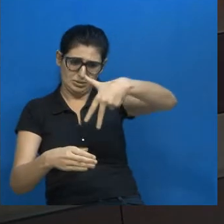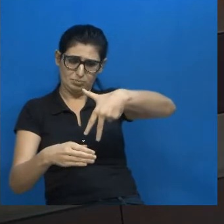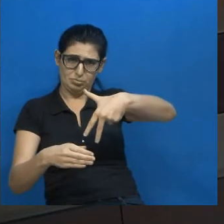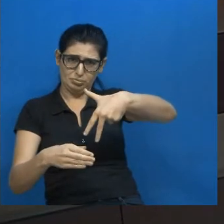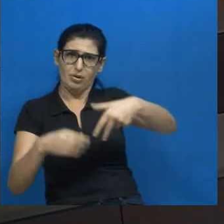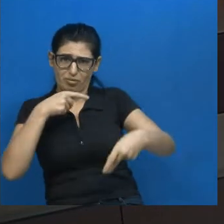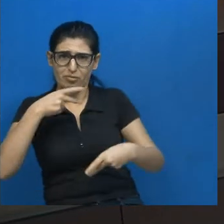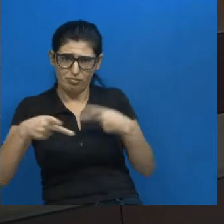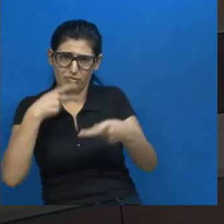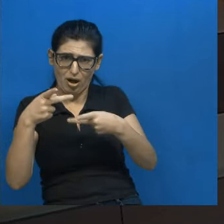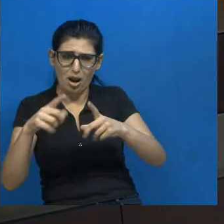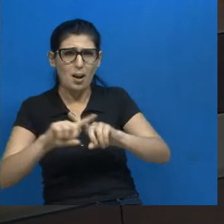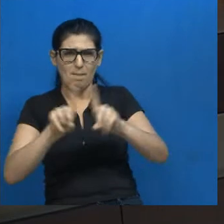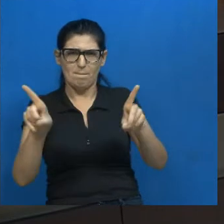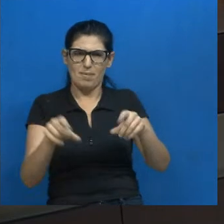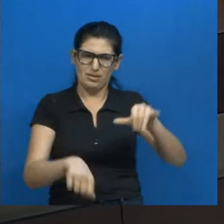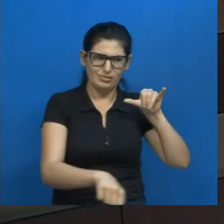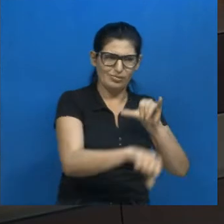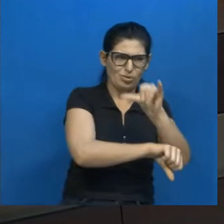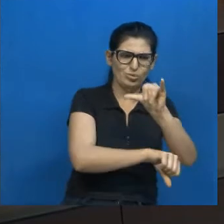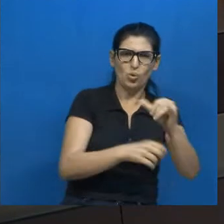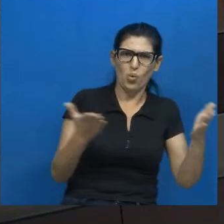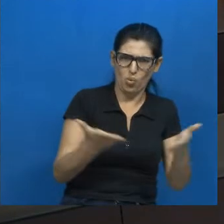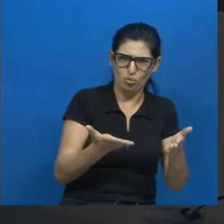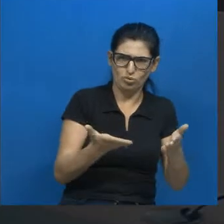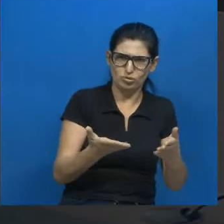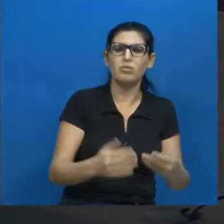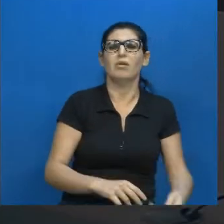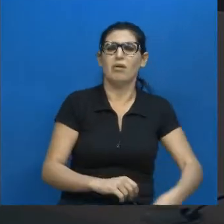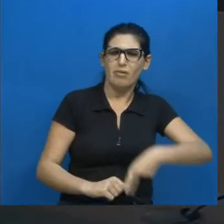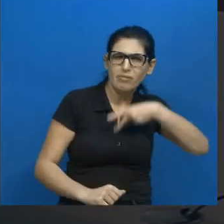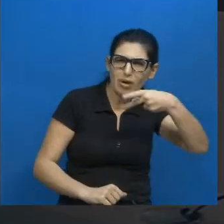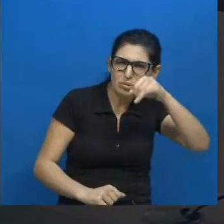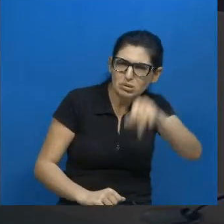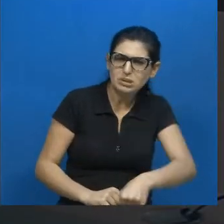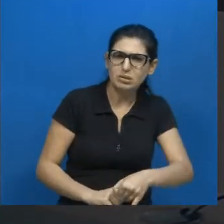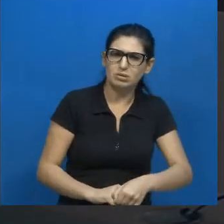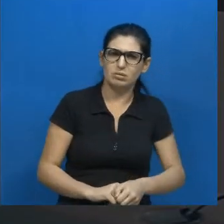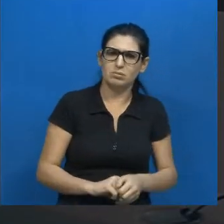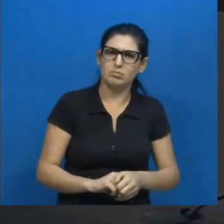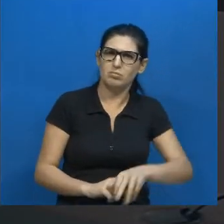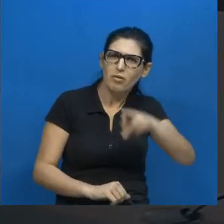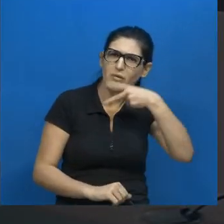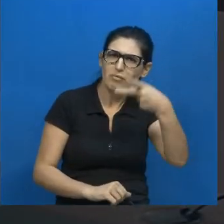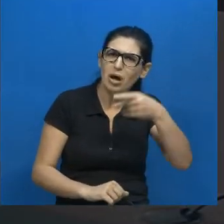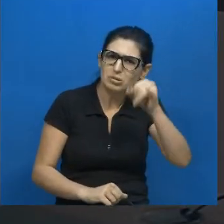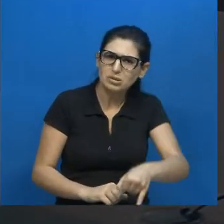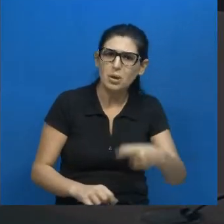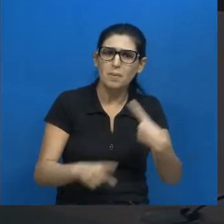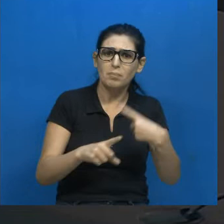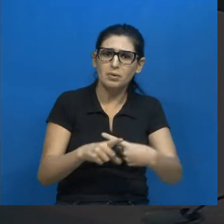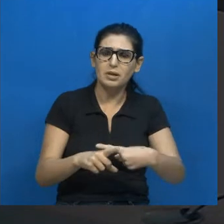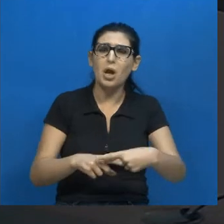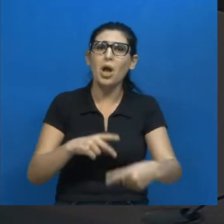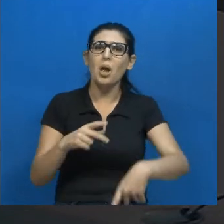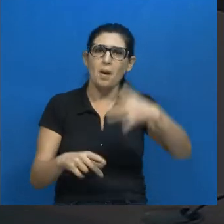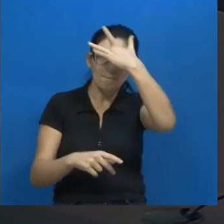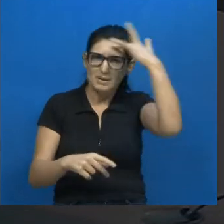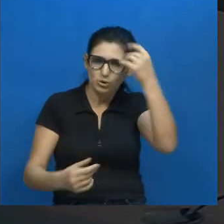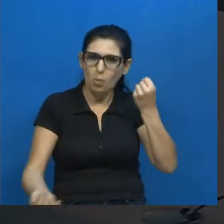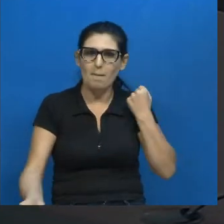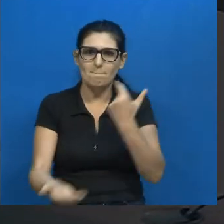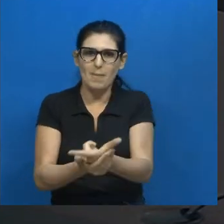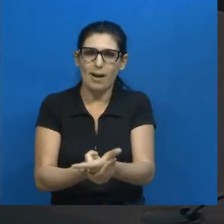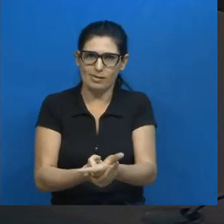Então, isso eu falo porque eu tenho que falar. Porque se eu estou falando, porque o povo me paga eu para vir falar nesse local